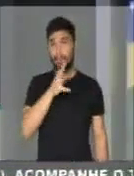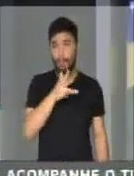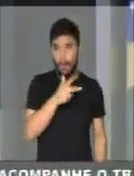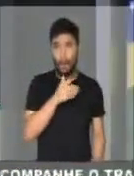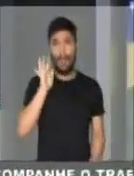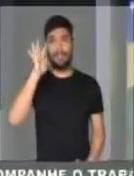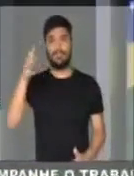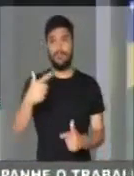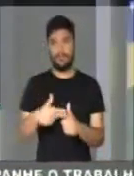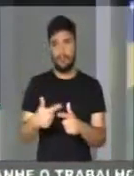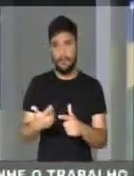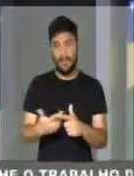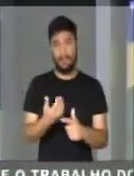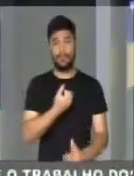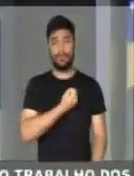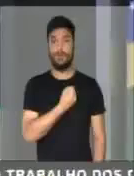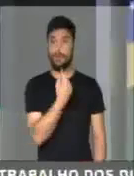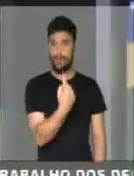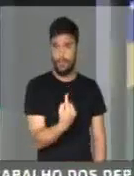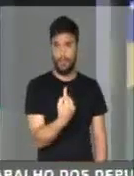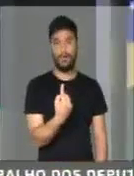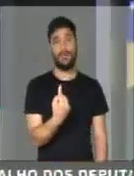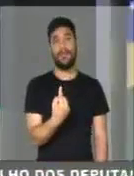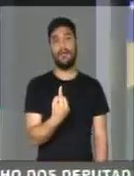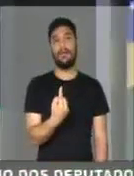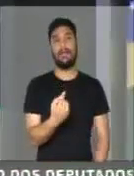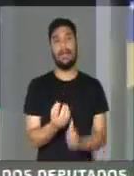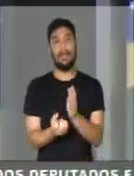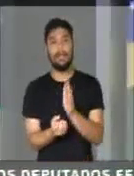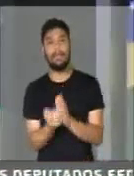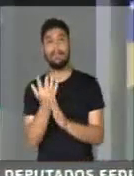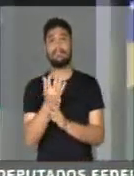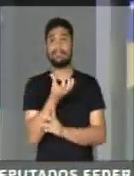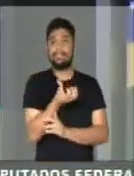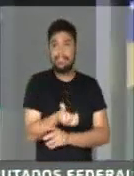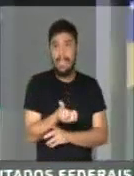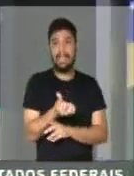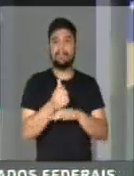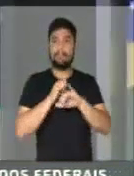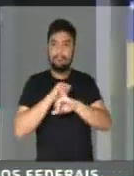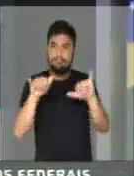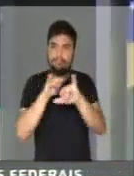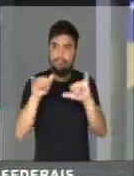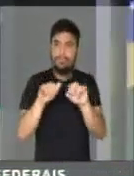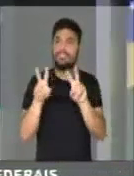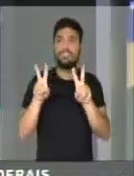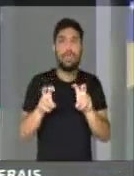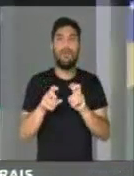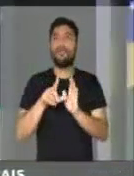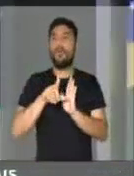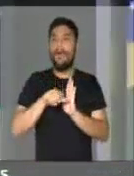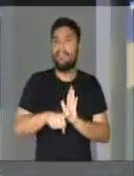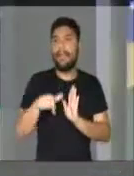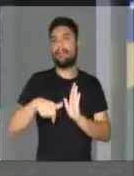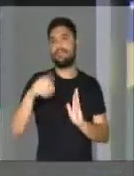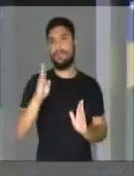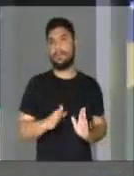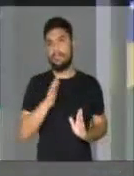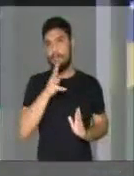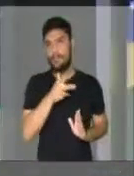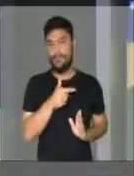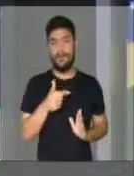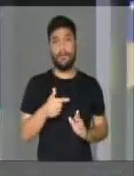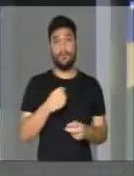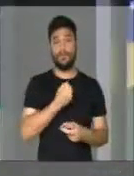na solução das deficiências, houve, número 1, a emissão de 6 comunicados públicos sobre o atraso